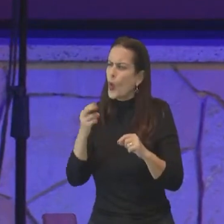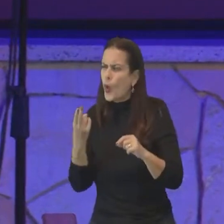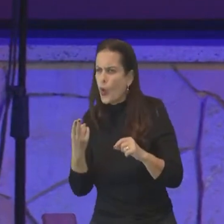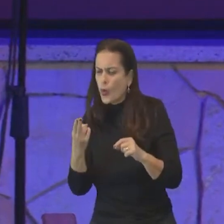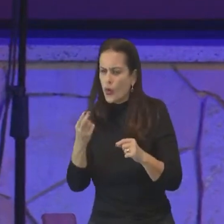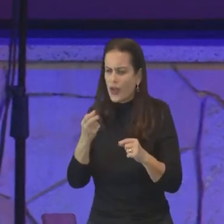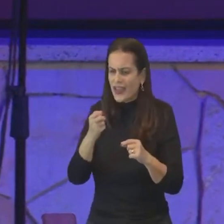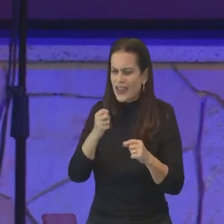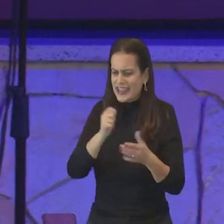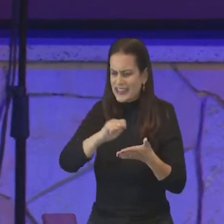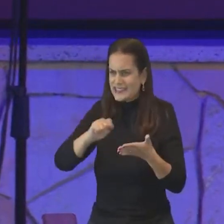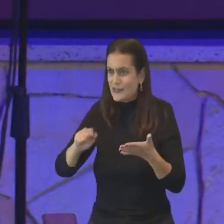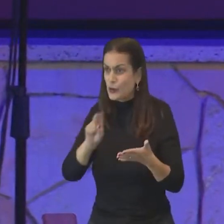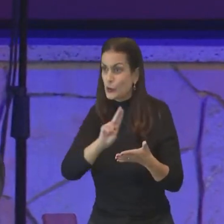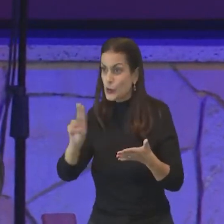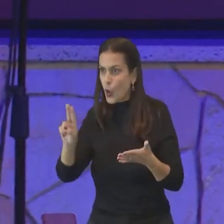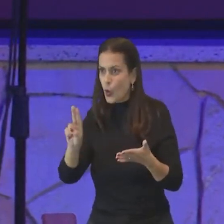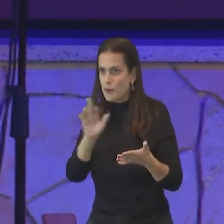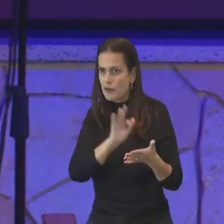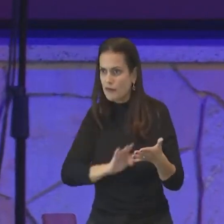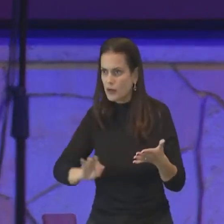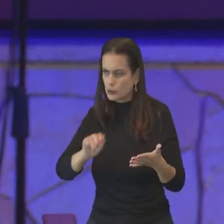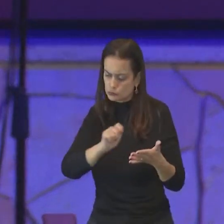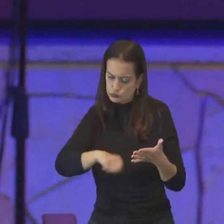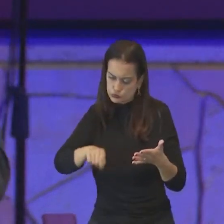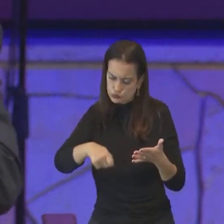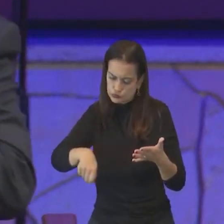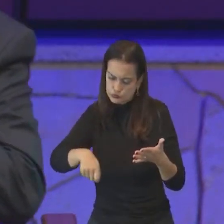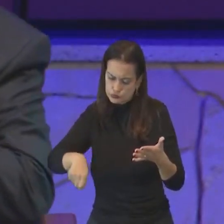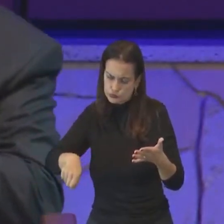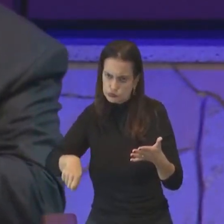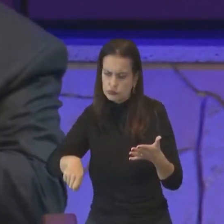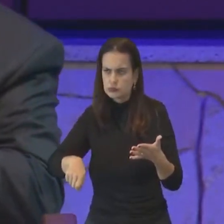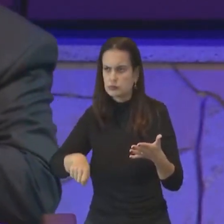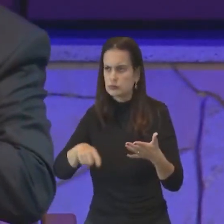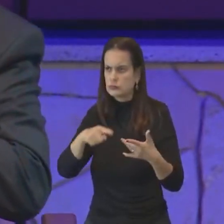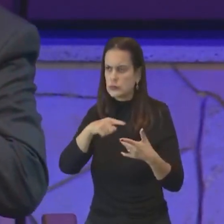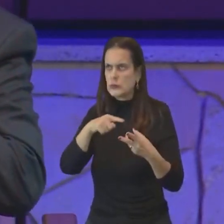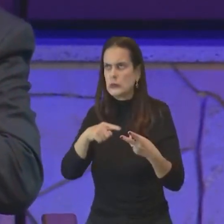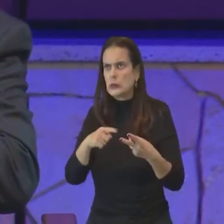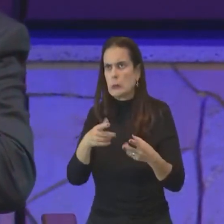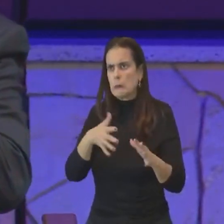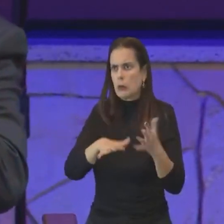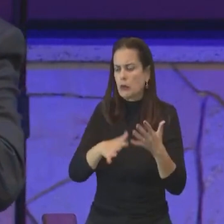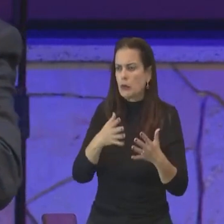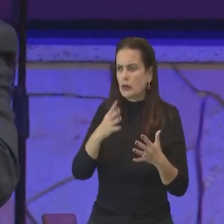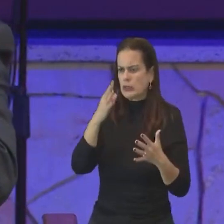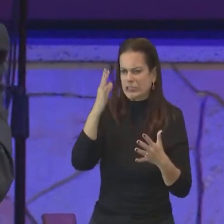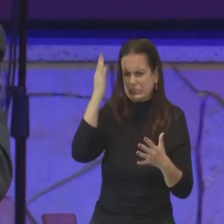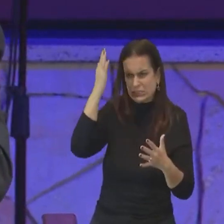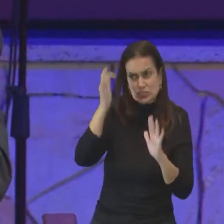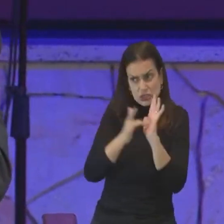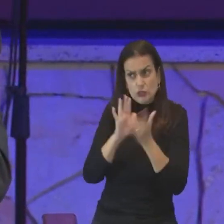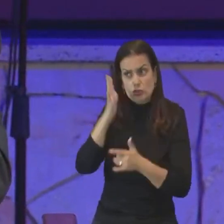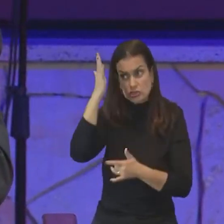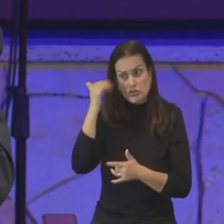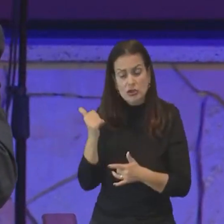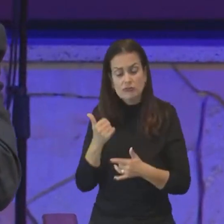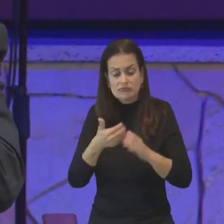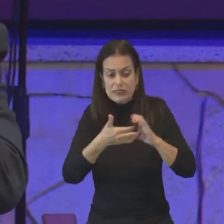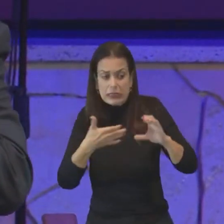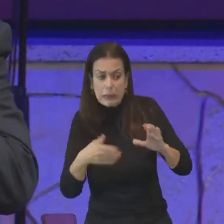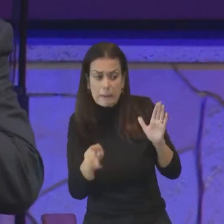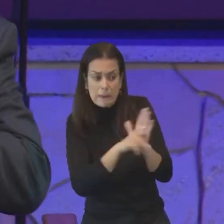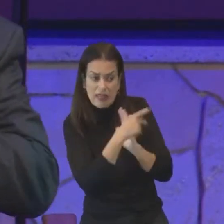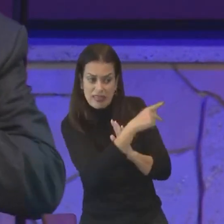o nome daqueles homens que possivelmente já tiveram